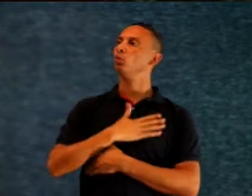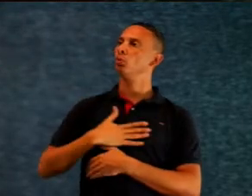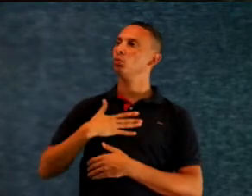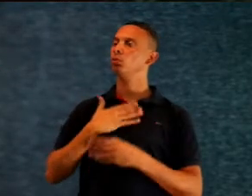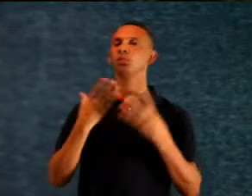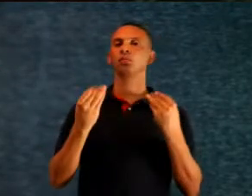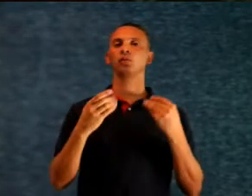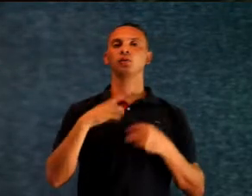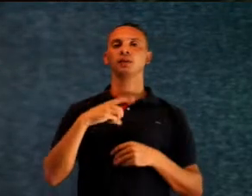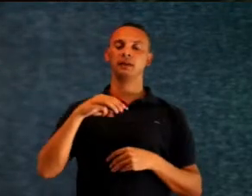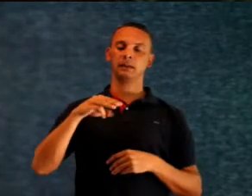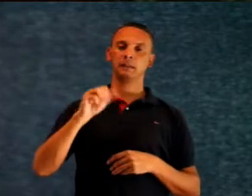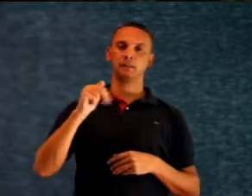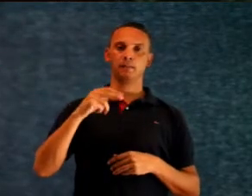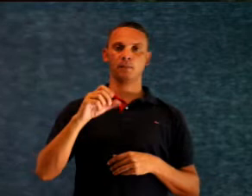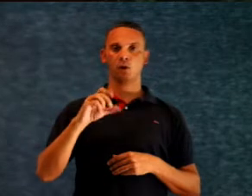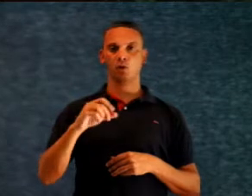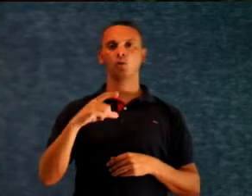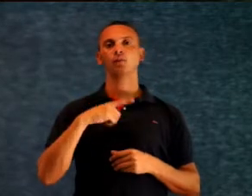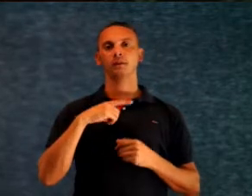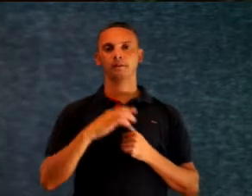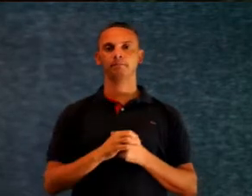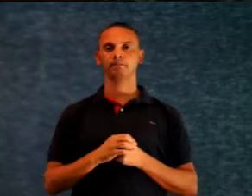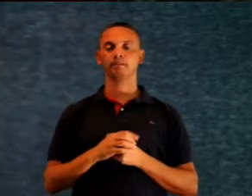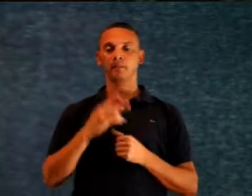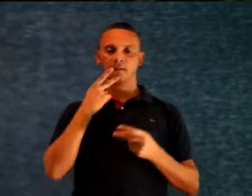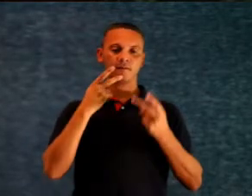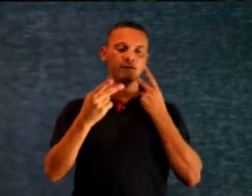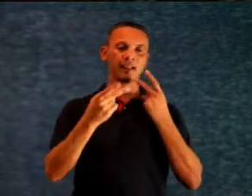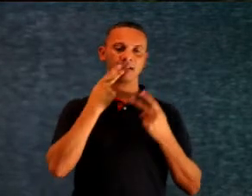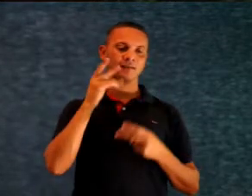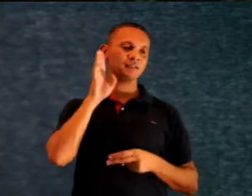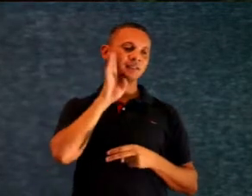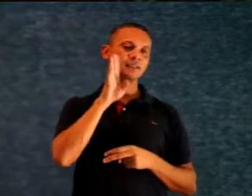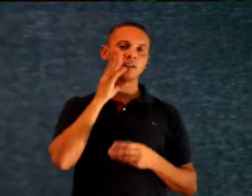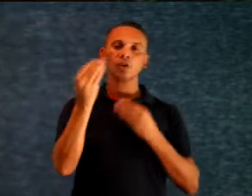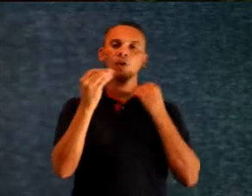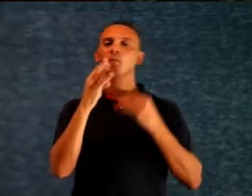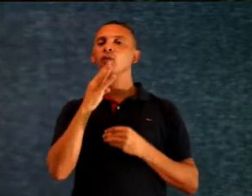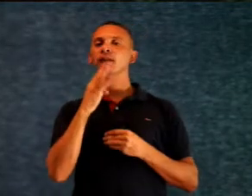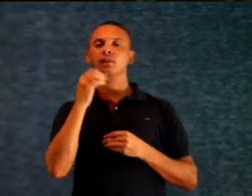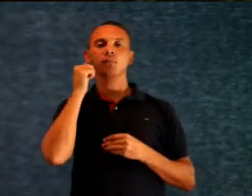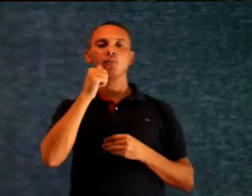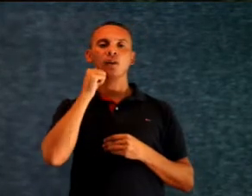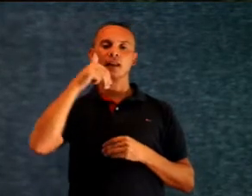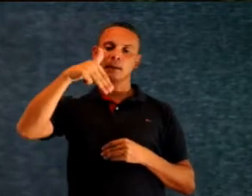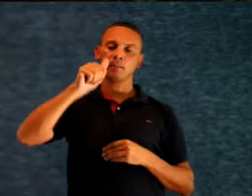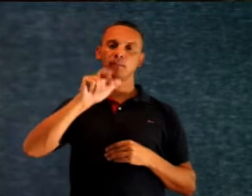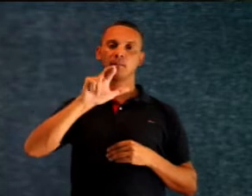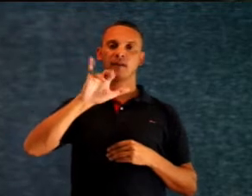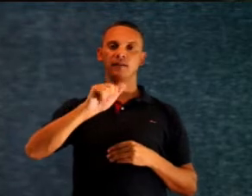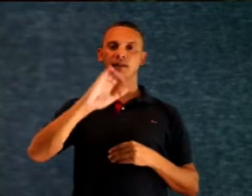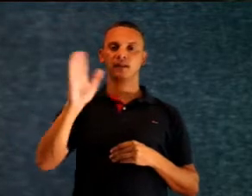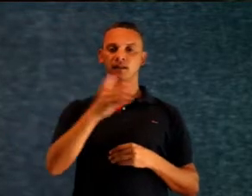E ele me contava, com muita graça, como conhecer a Maria Julieta. A